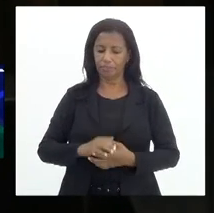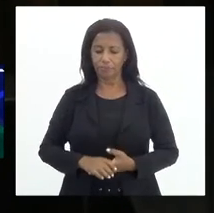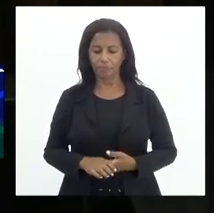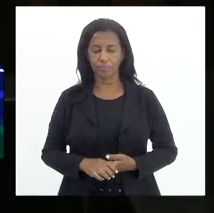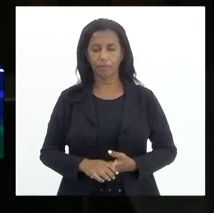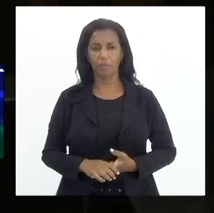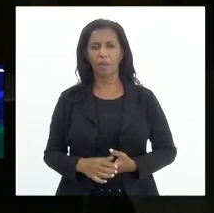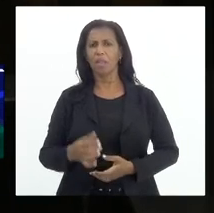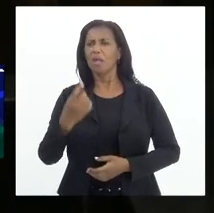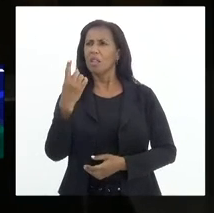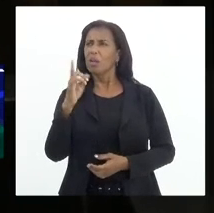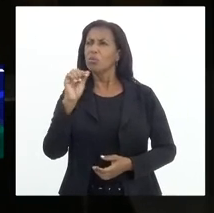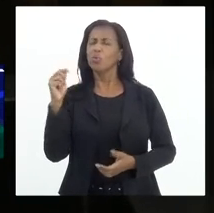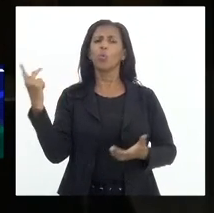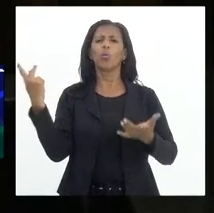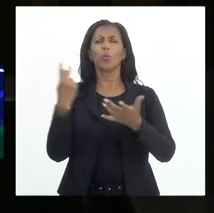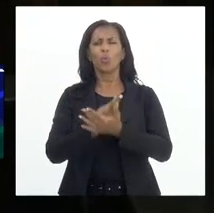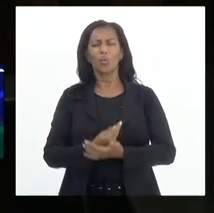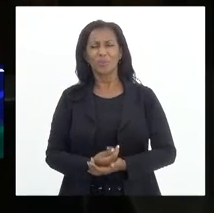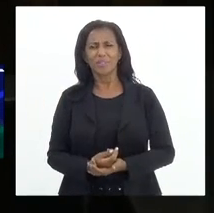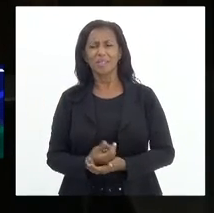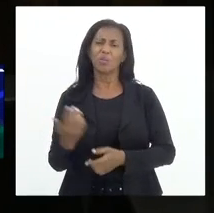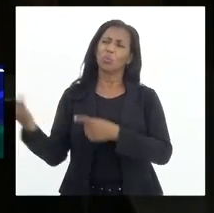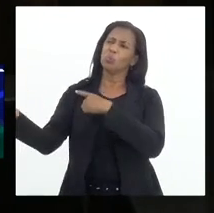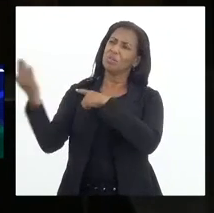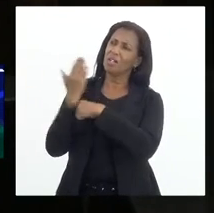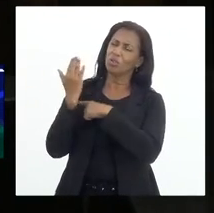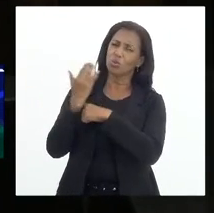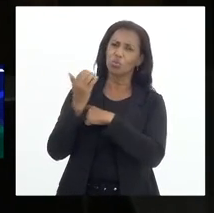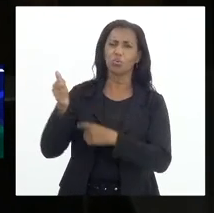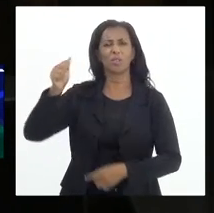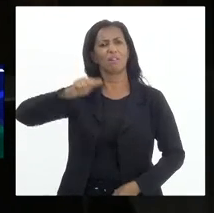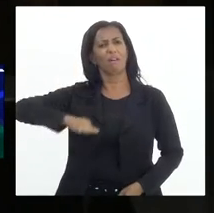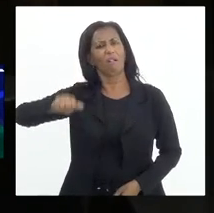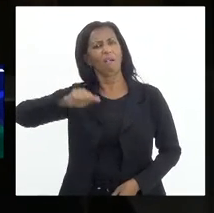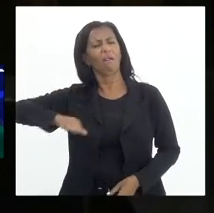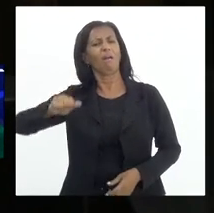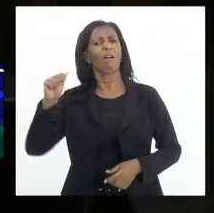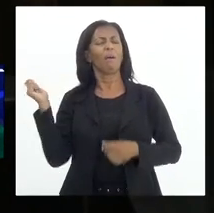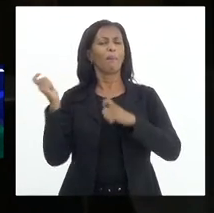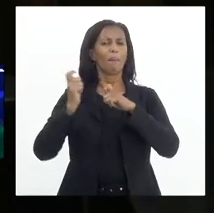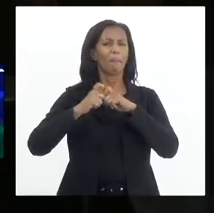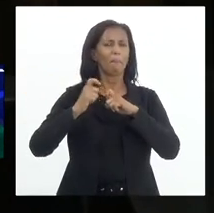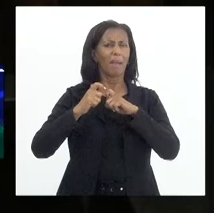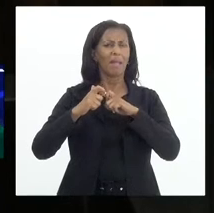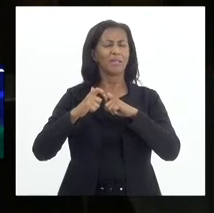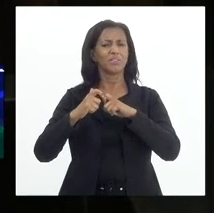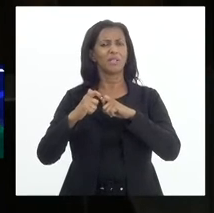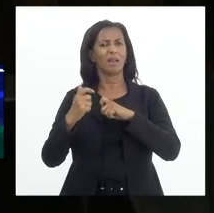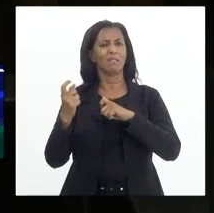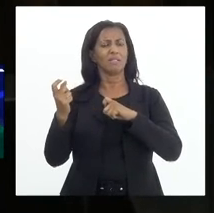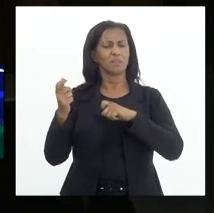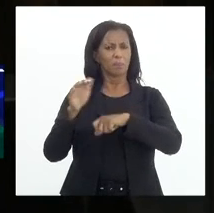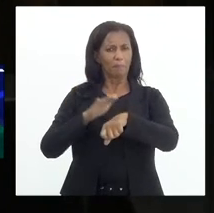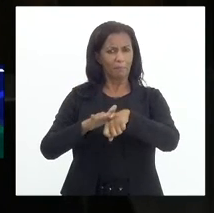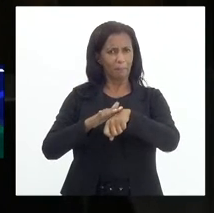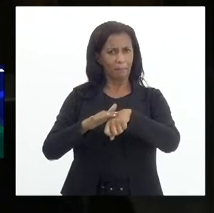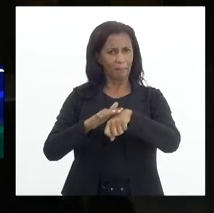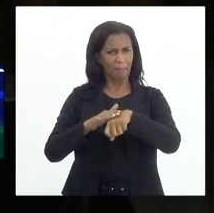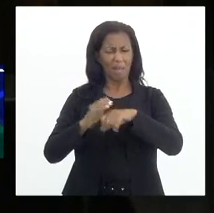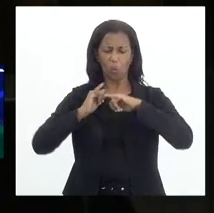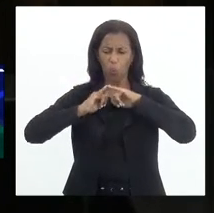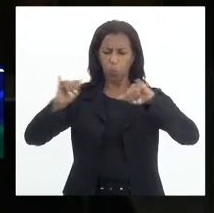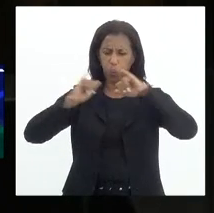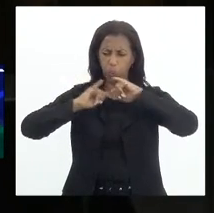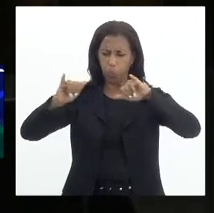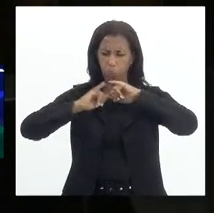dia consegui. Com muita ajuda da Associação Médica de Dermatologistas e com muita